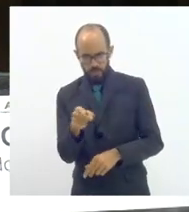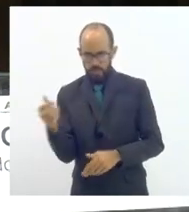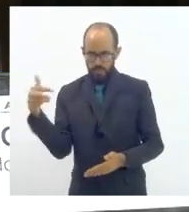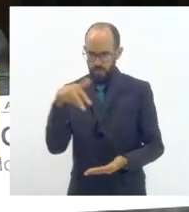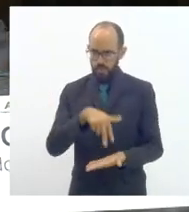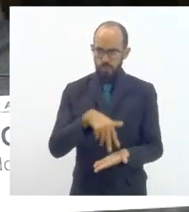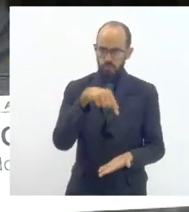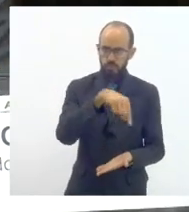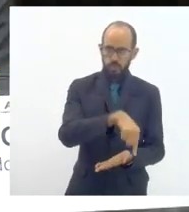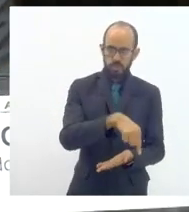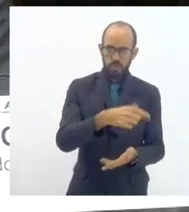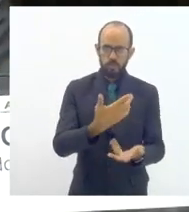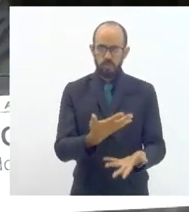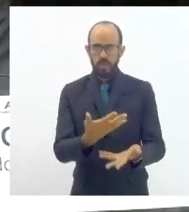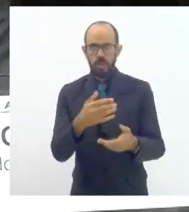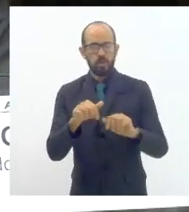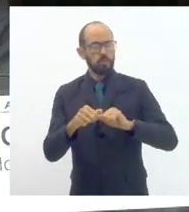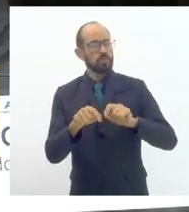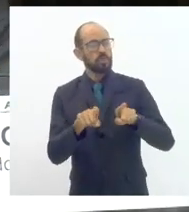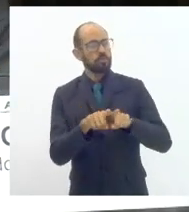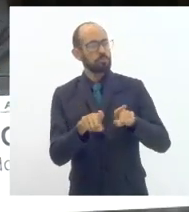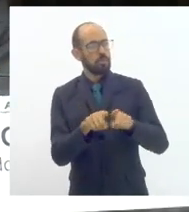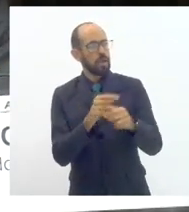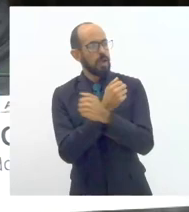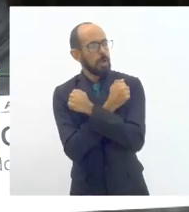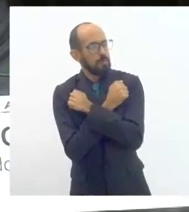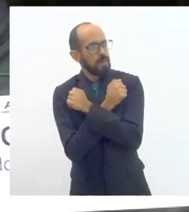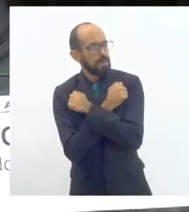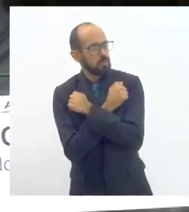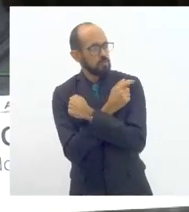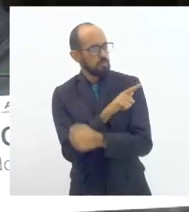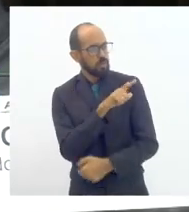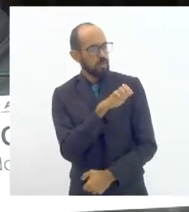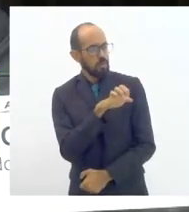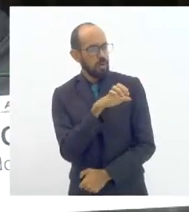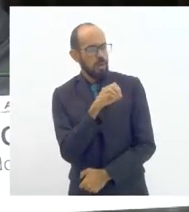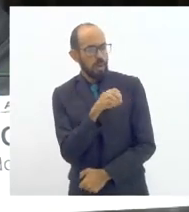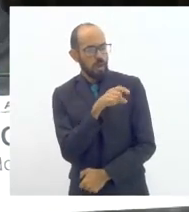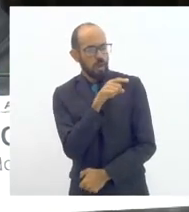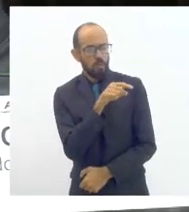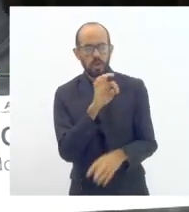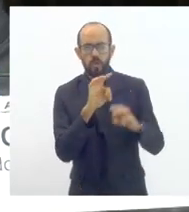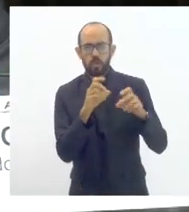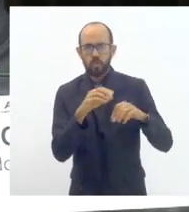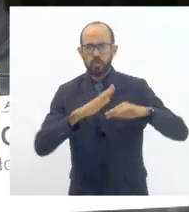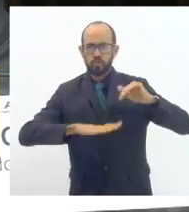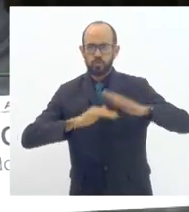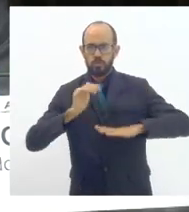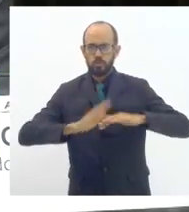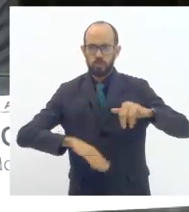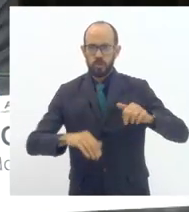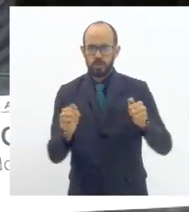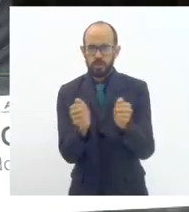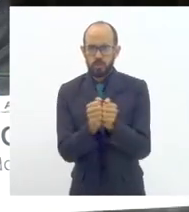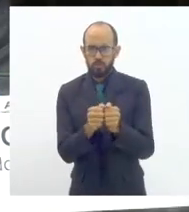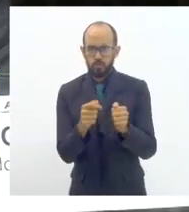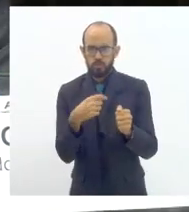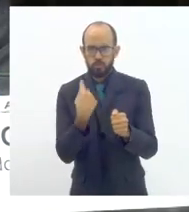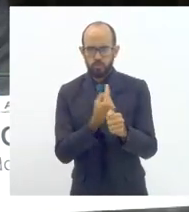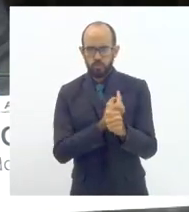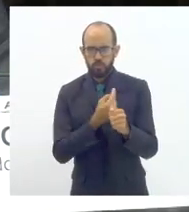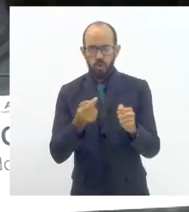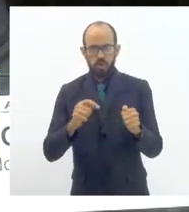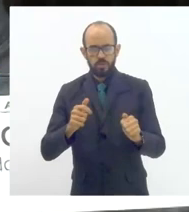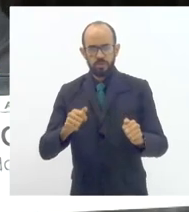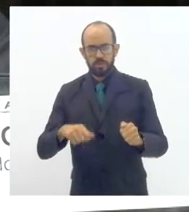quero abraçar o Léo, e abraçando ao Léo Lugão, abraça todos os profissionais que estão aqui conosco, abdicando das suas